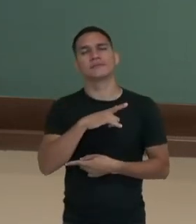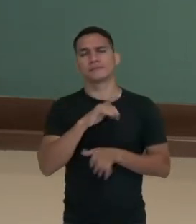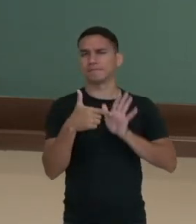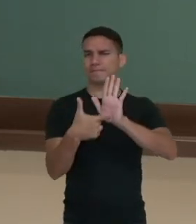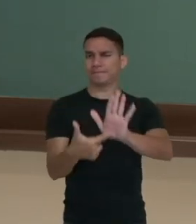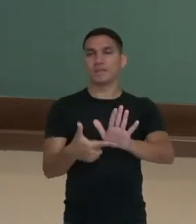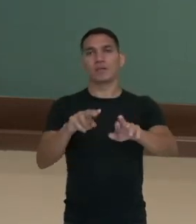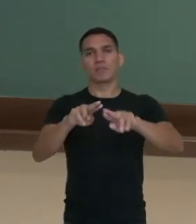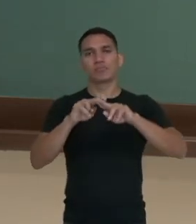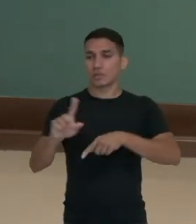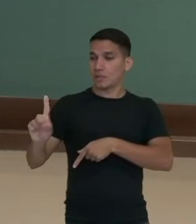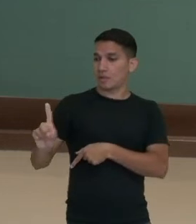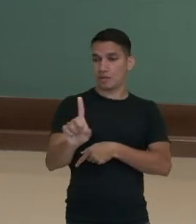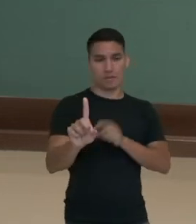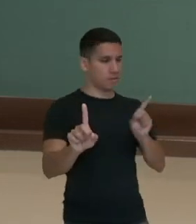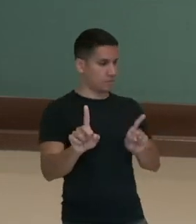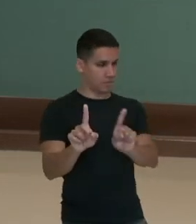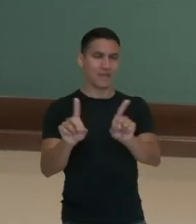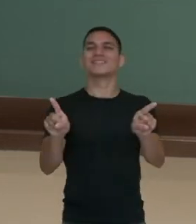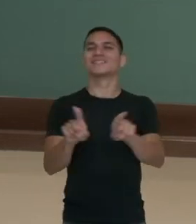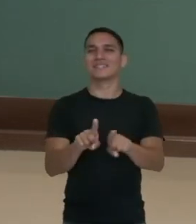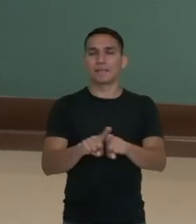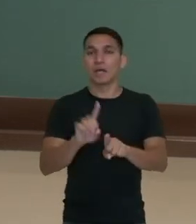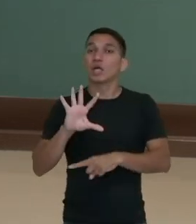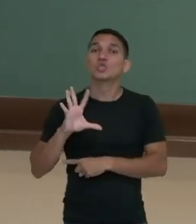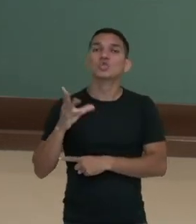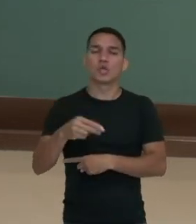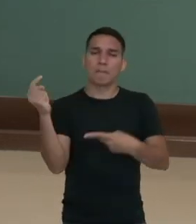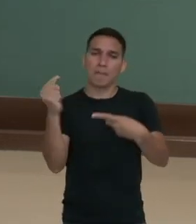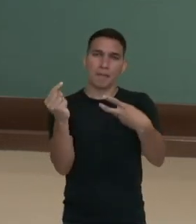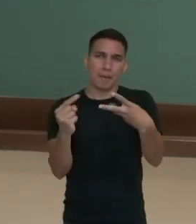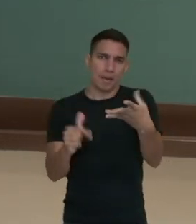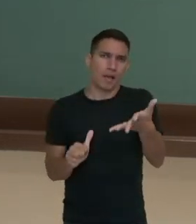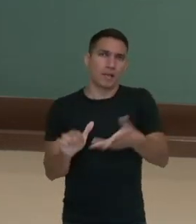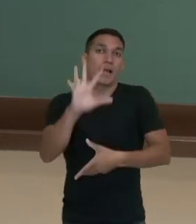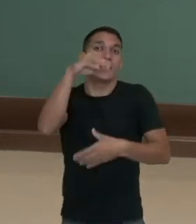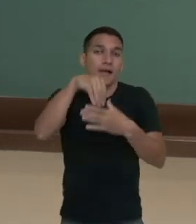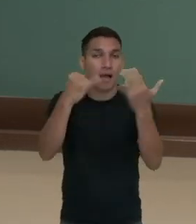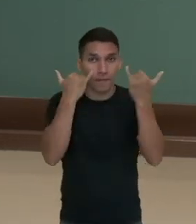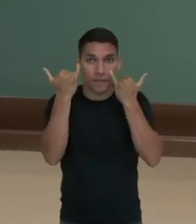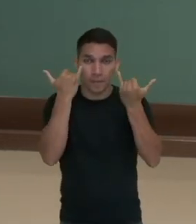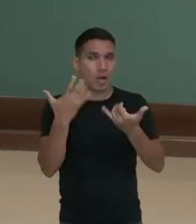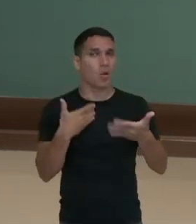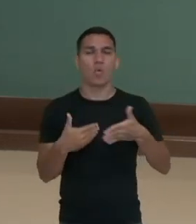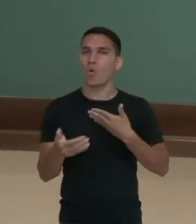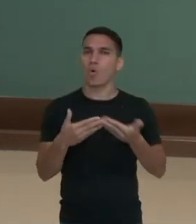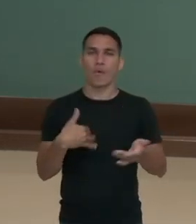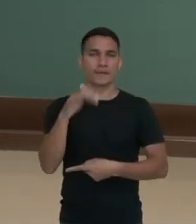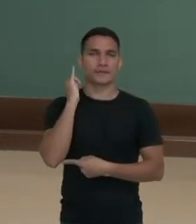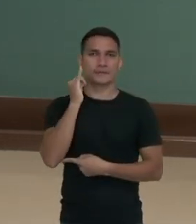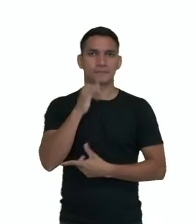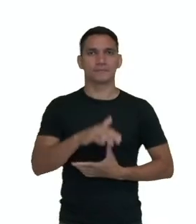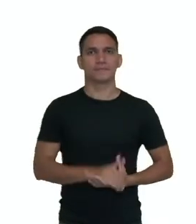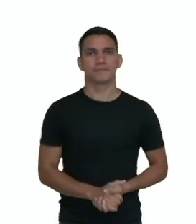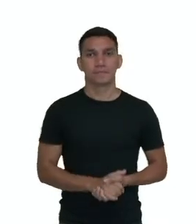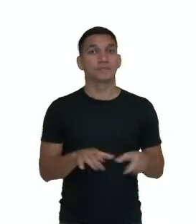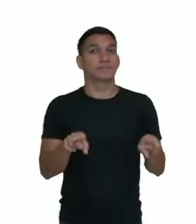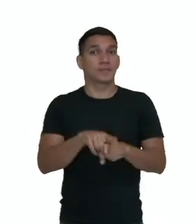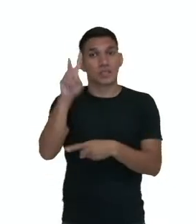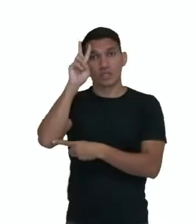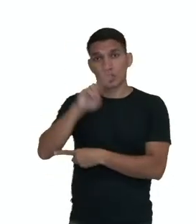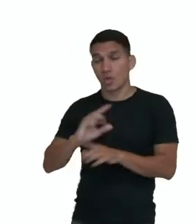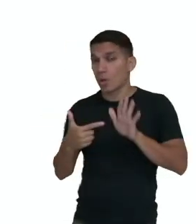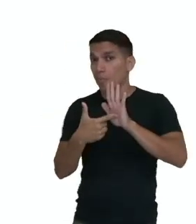Então, personagens, todos aqueles fatos, né? Aquelas informações que constam em qualquer narrativa. A história